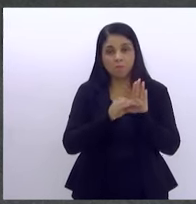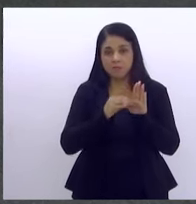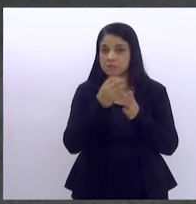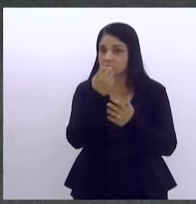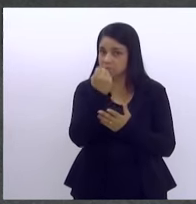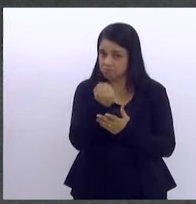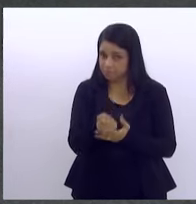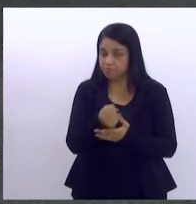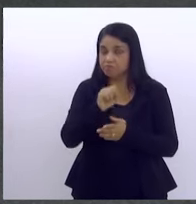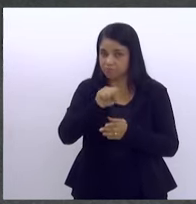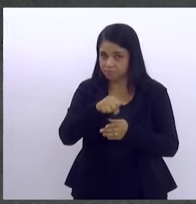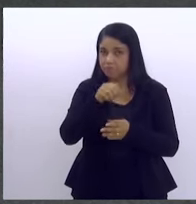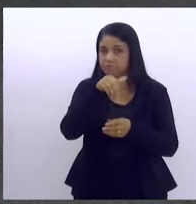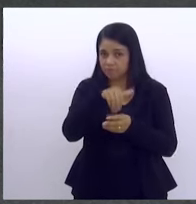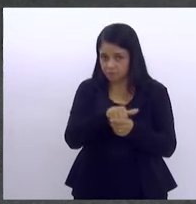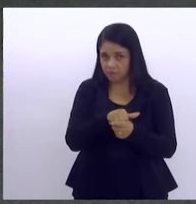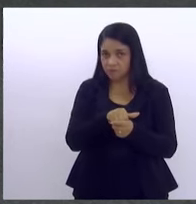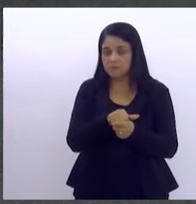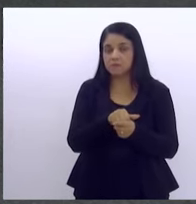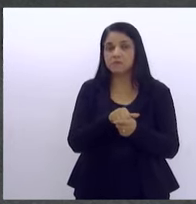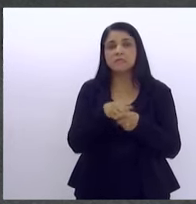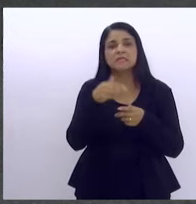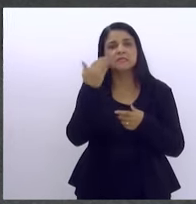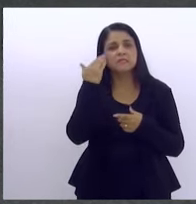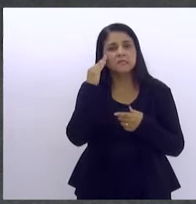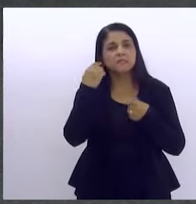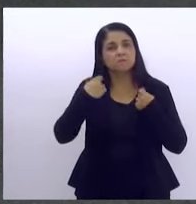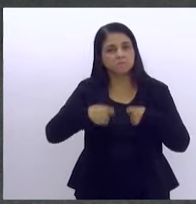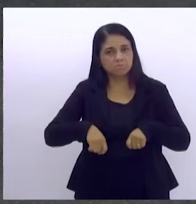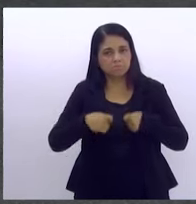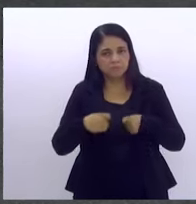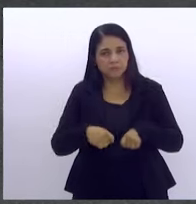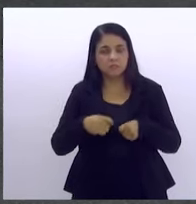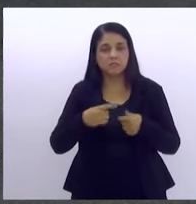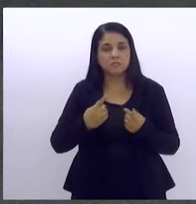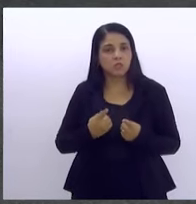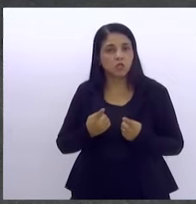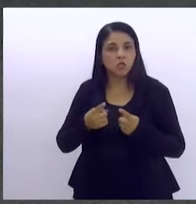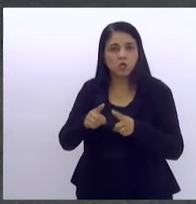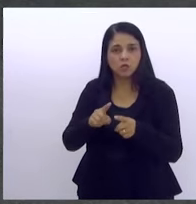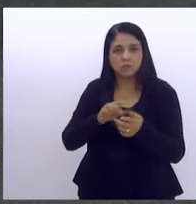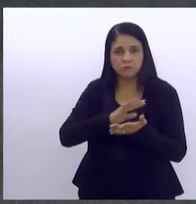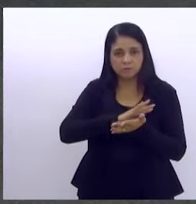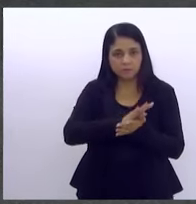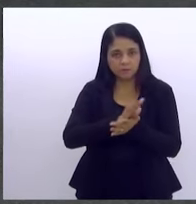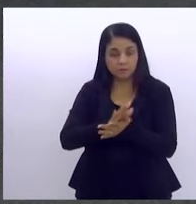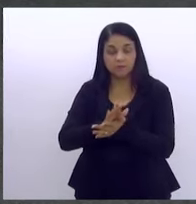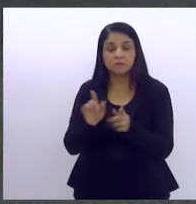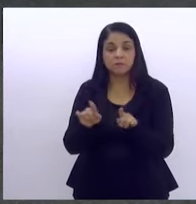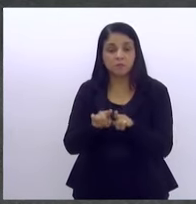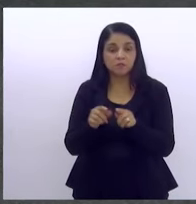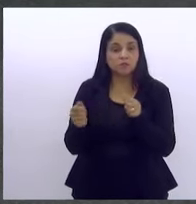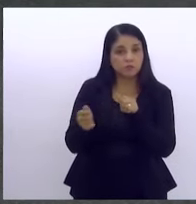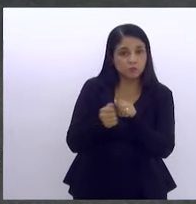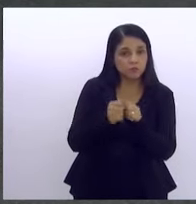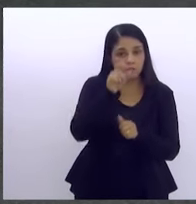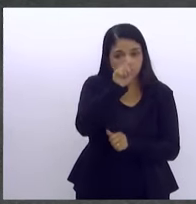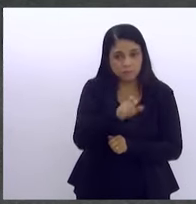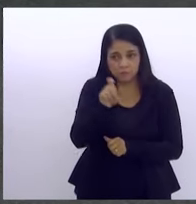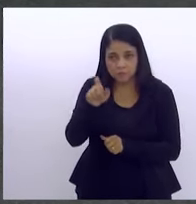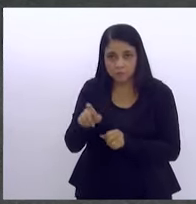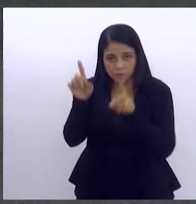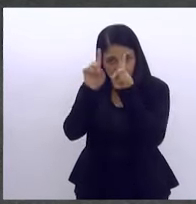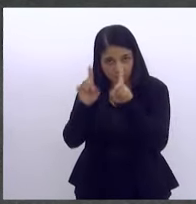a necessidade de a gente combater também o preconceito junto às pessoas PCDs, mas